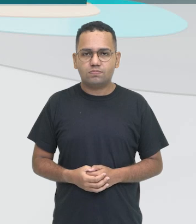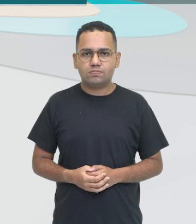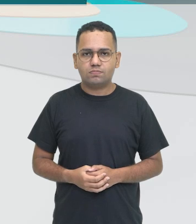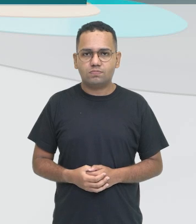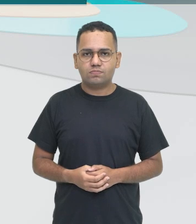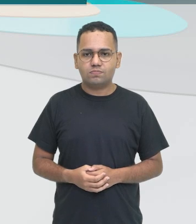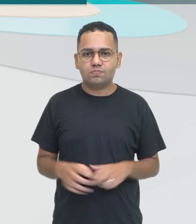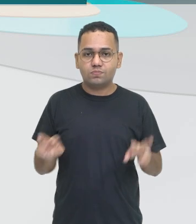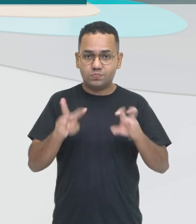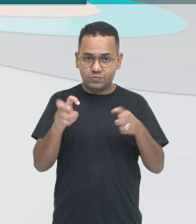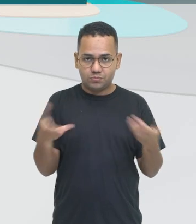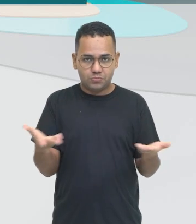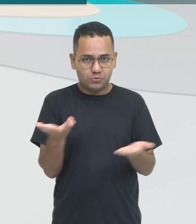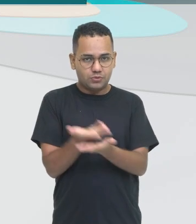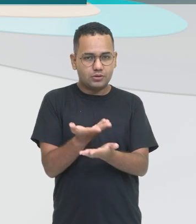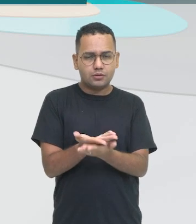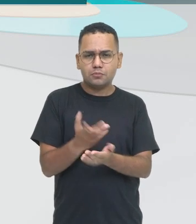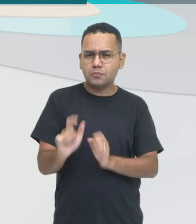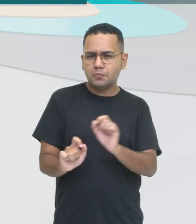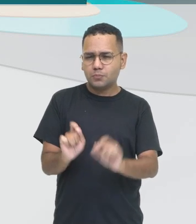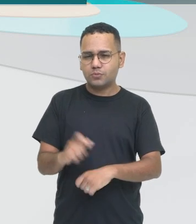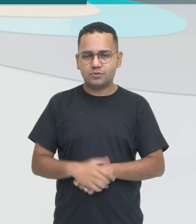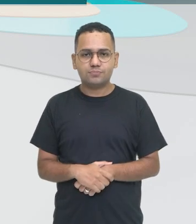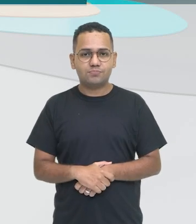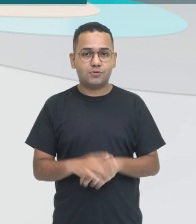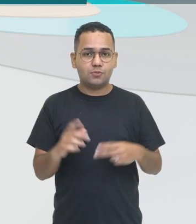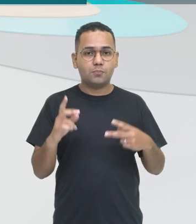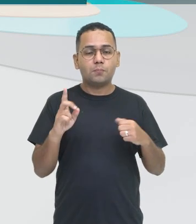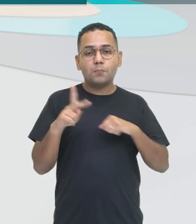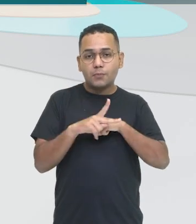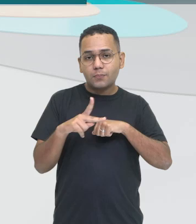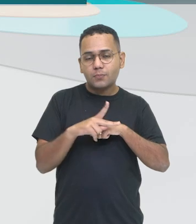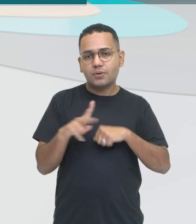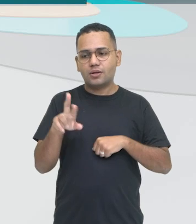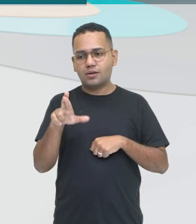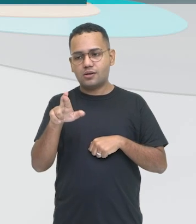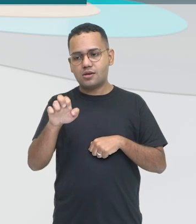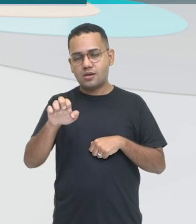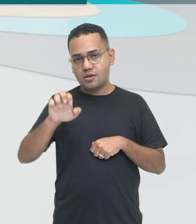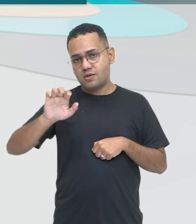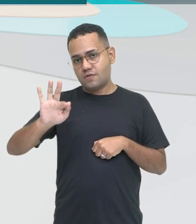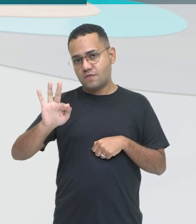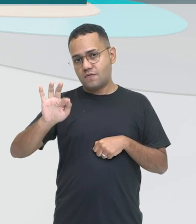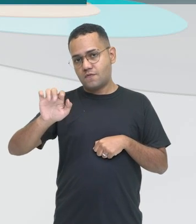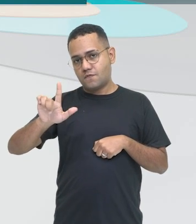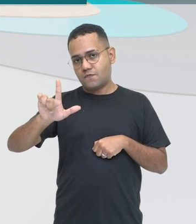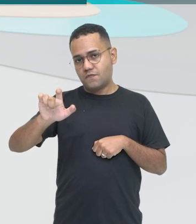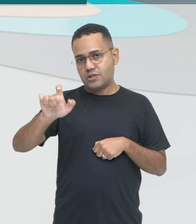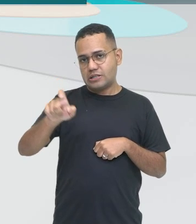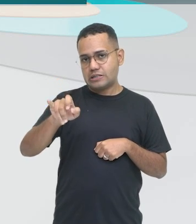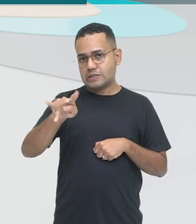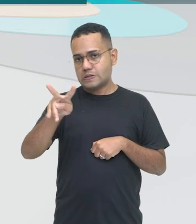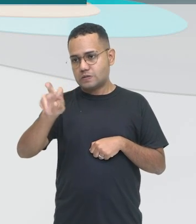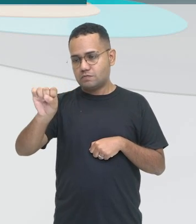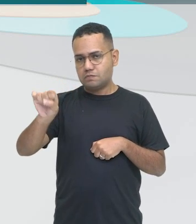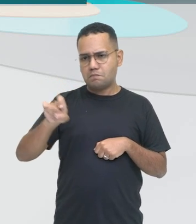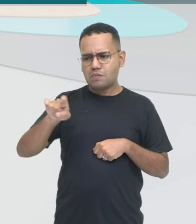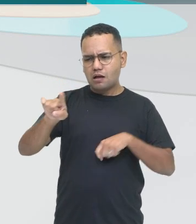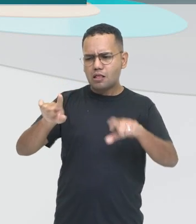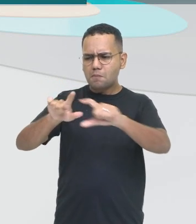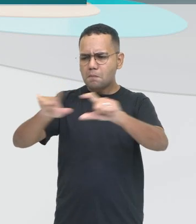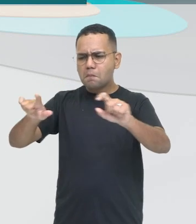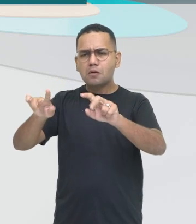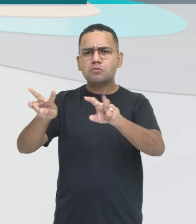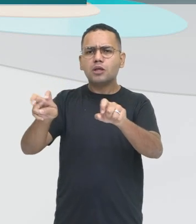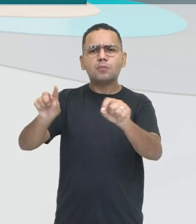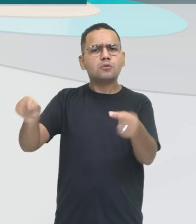O tema da nossa aula de hoje são os pronomes reflexivos. Bem, o bom dos pronomes é que eles carregam, então,